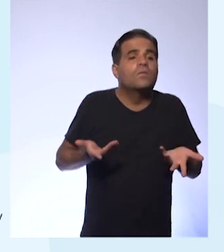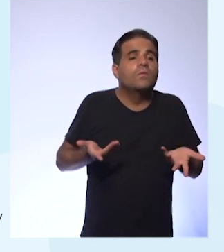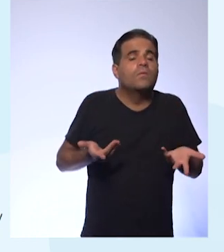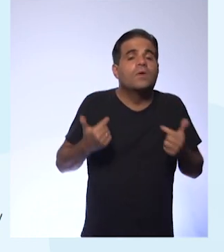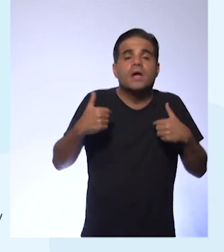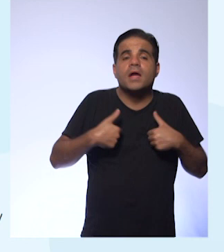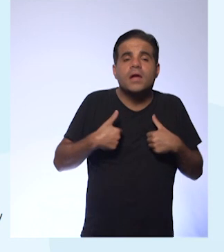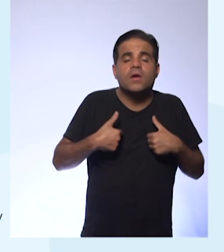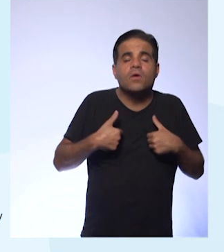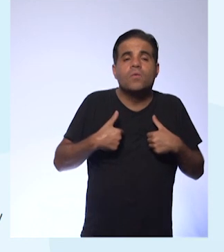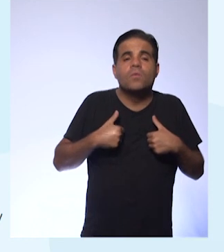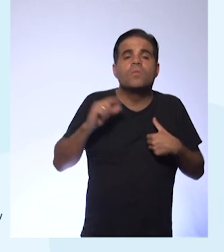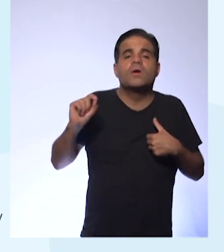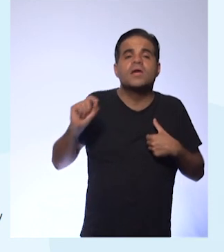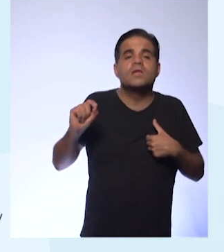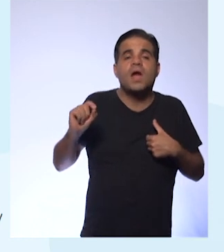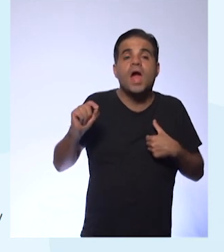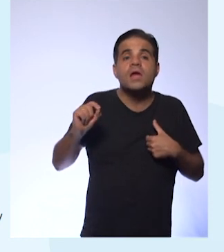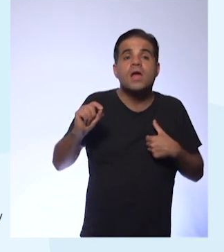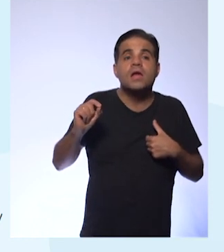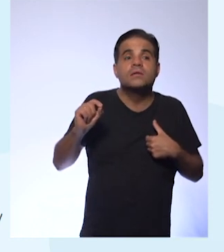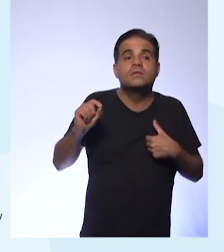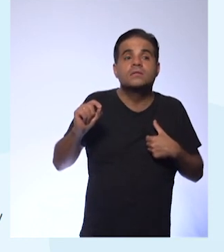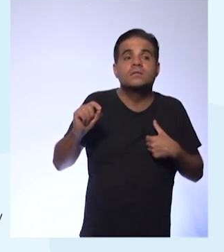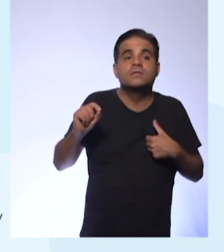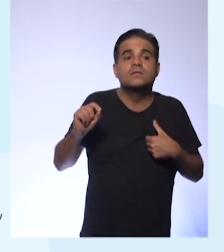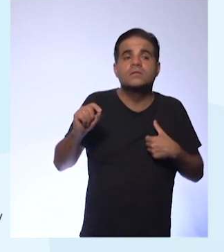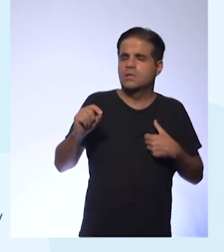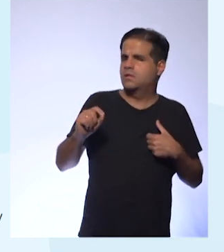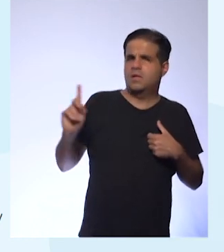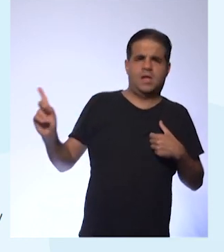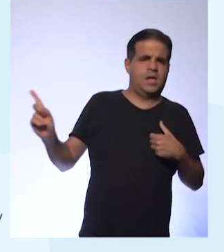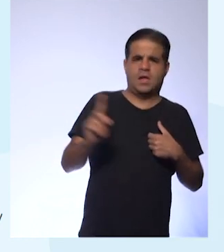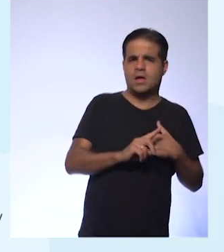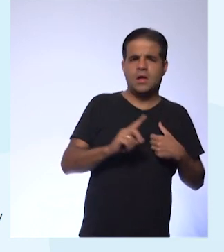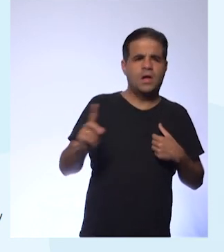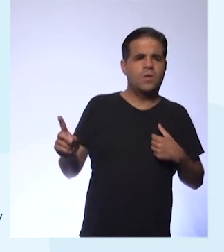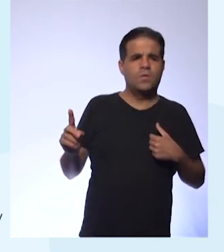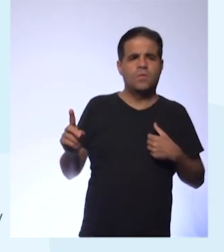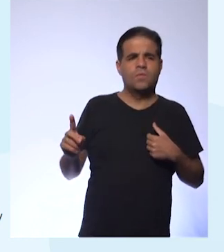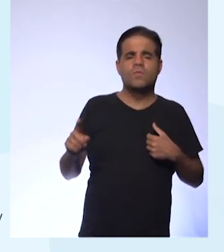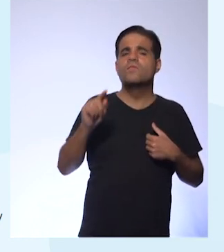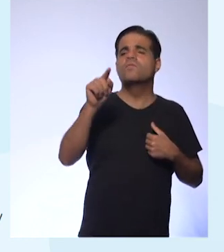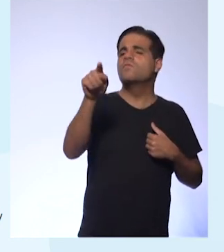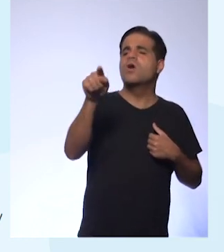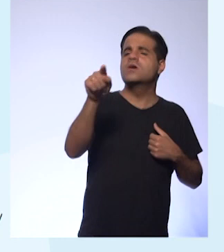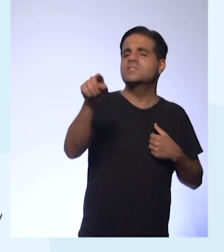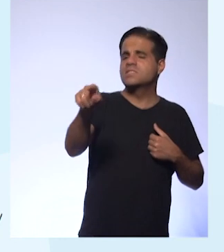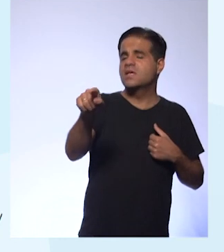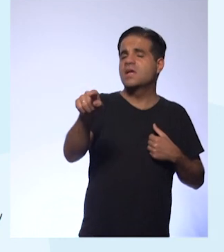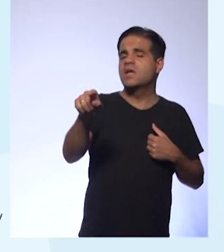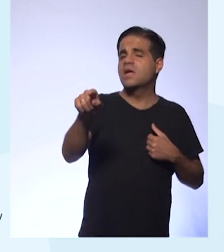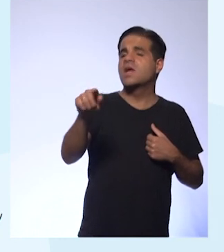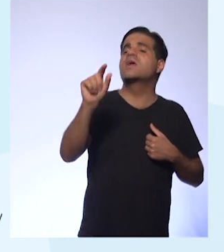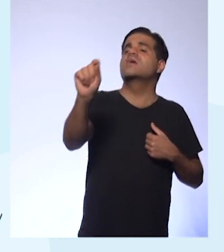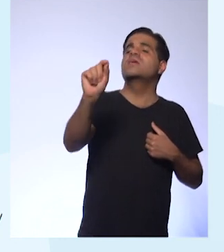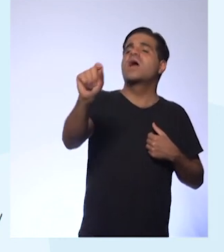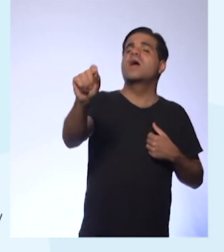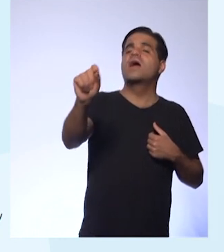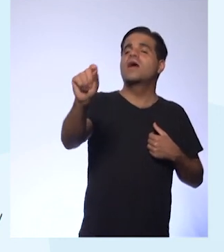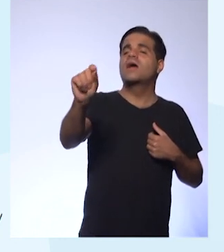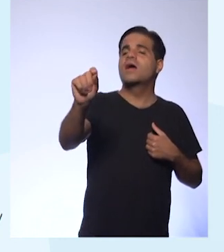Então, quem sou eu? Não! Quem é